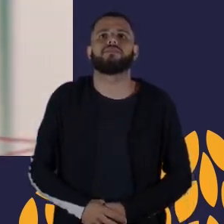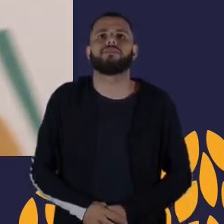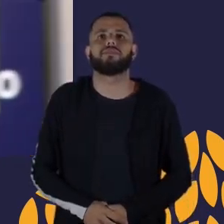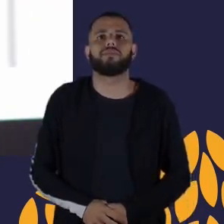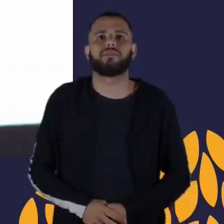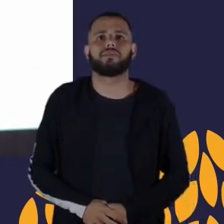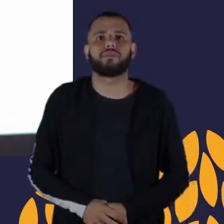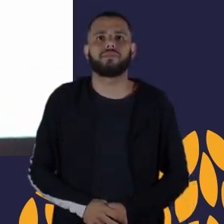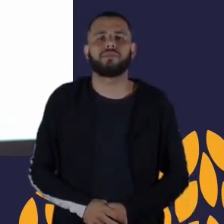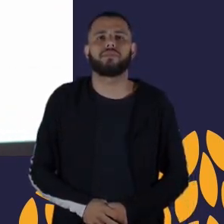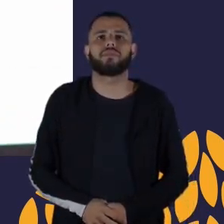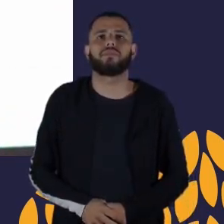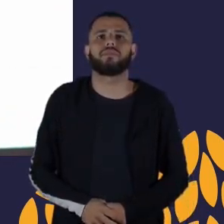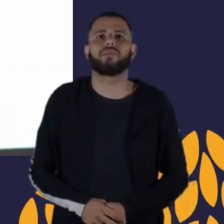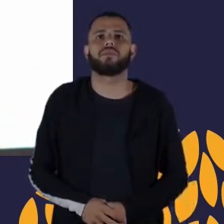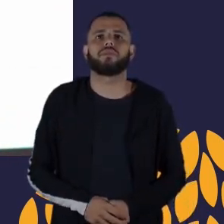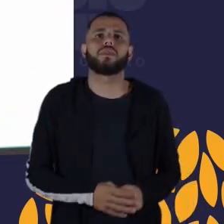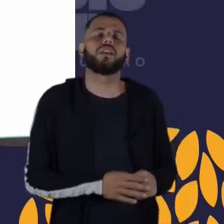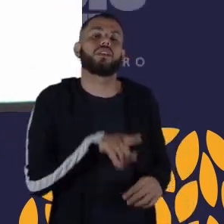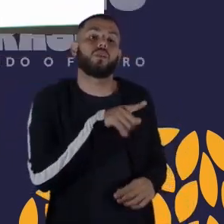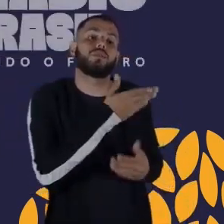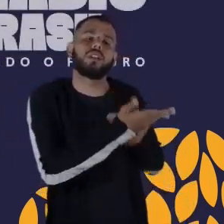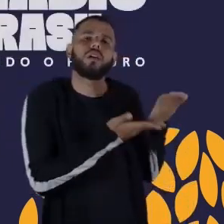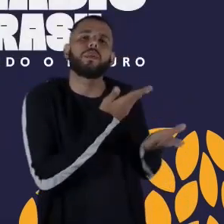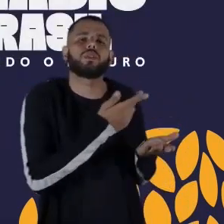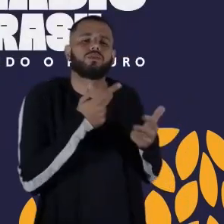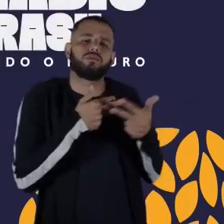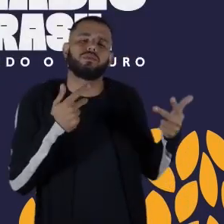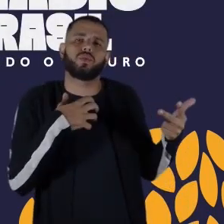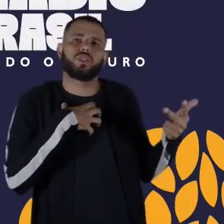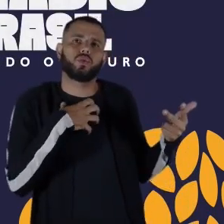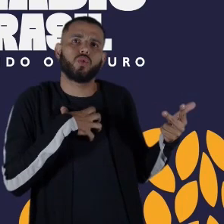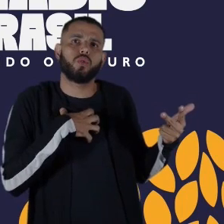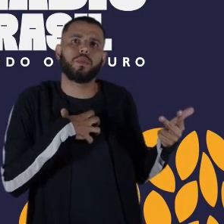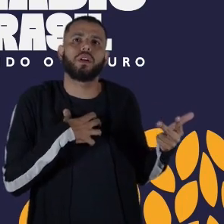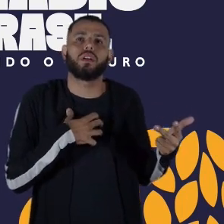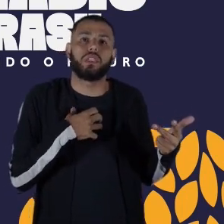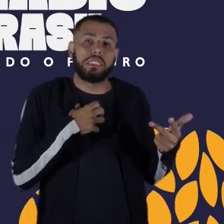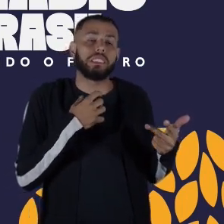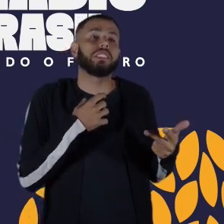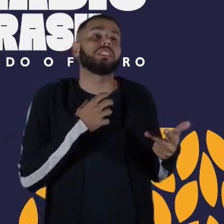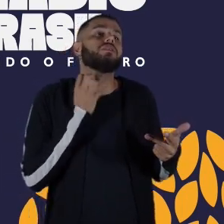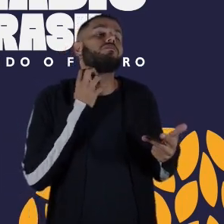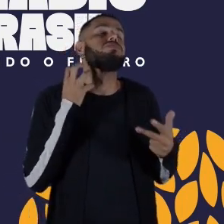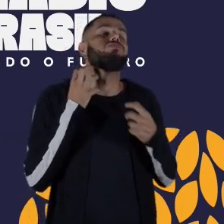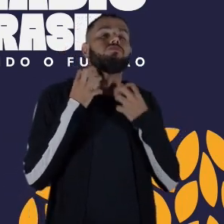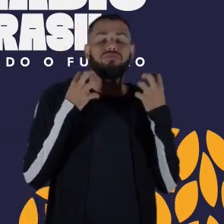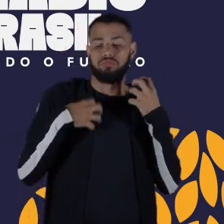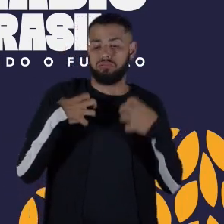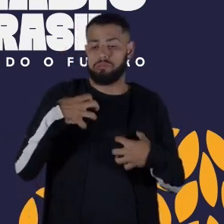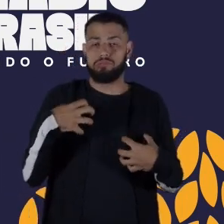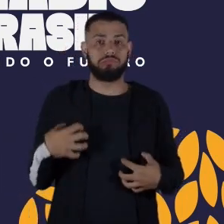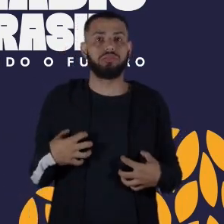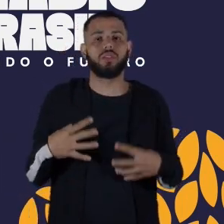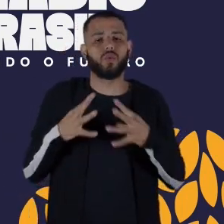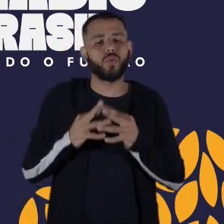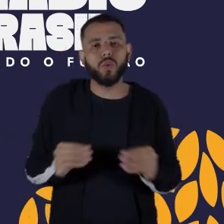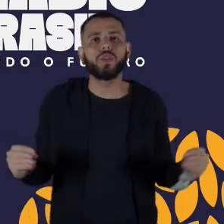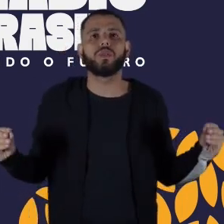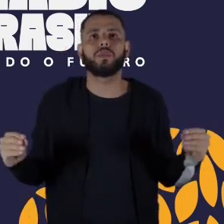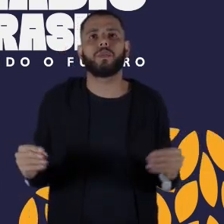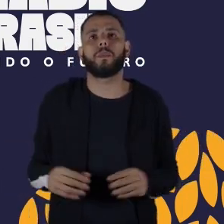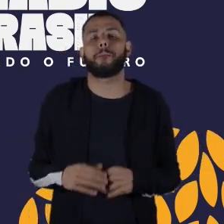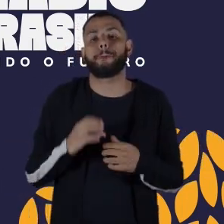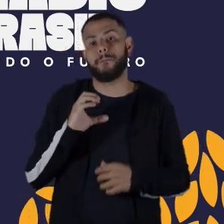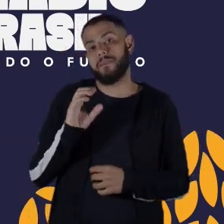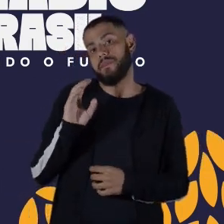vez, tratamento dos sintomas da neuroinflamação. Por quê? Uma coisa interessante é que canabidiol